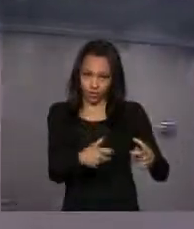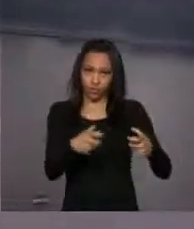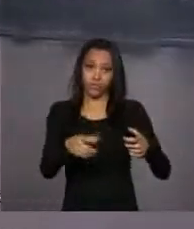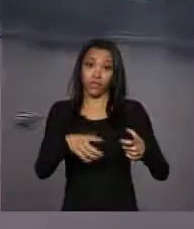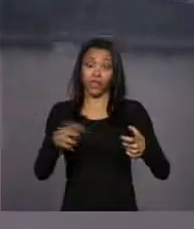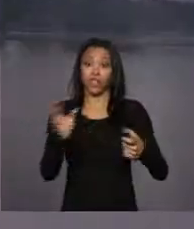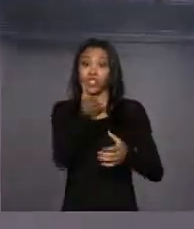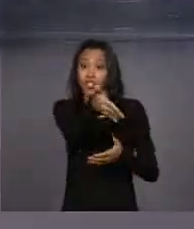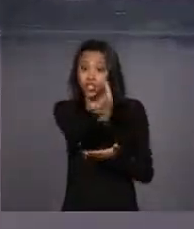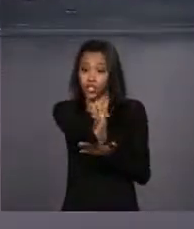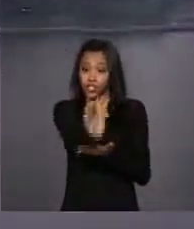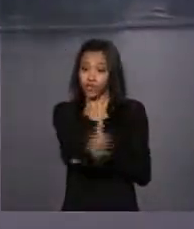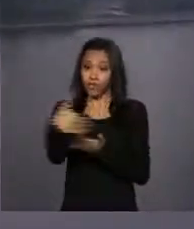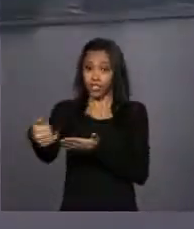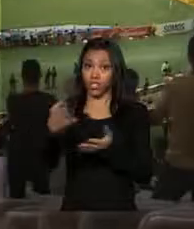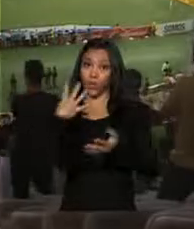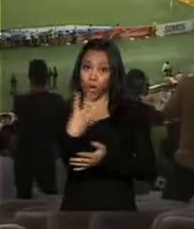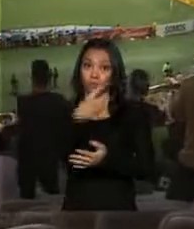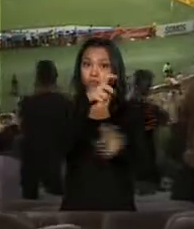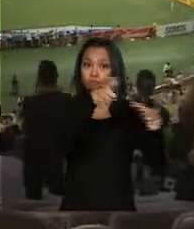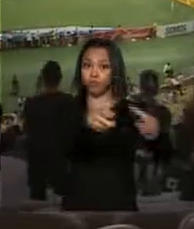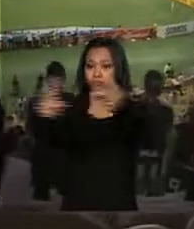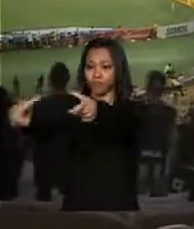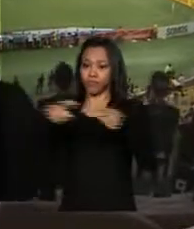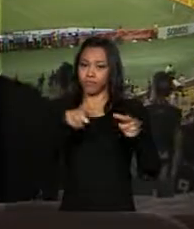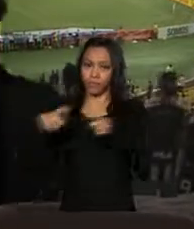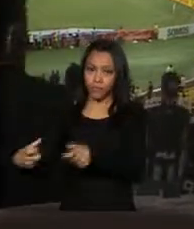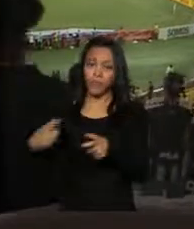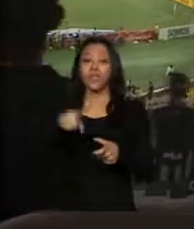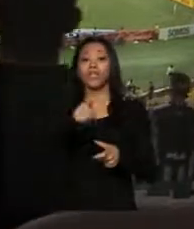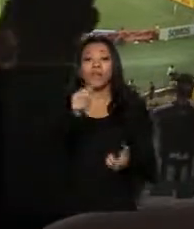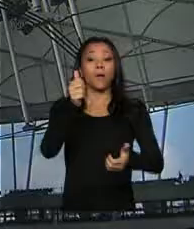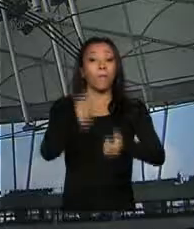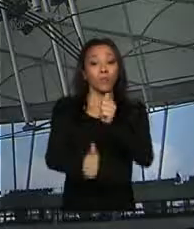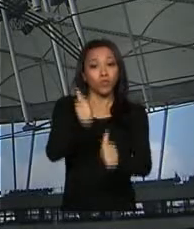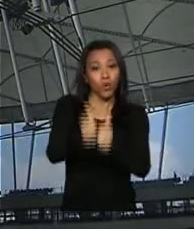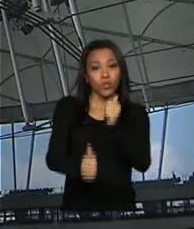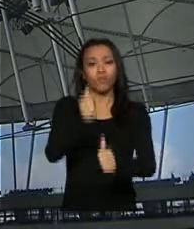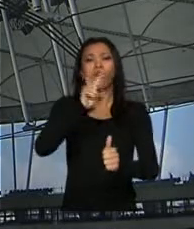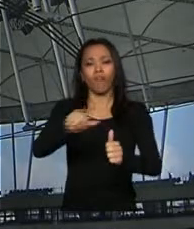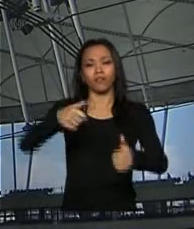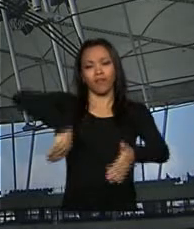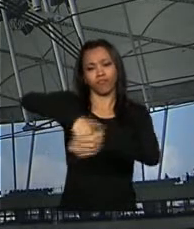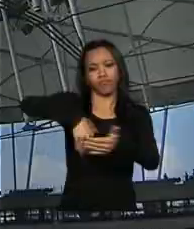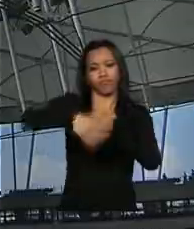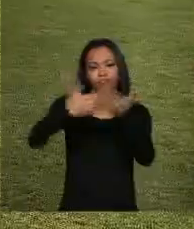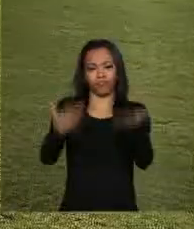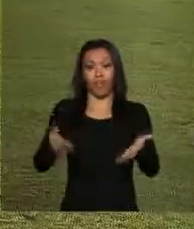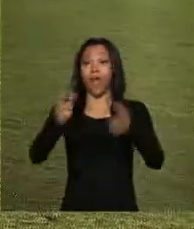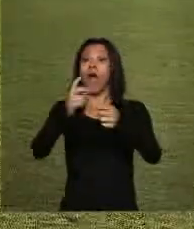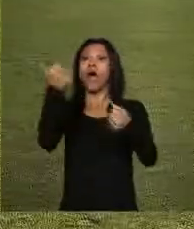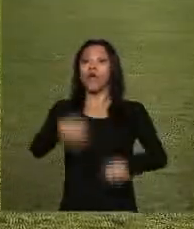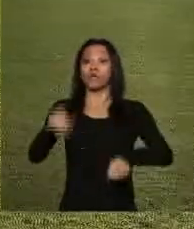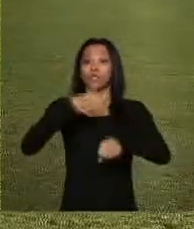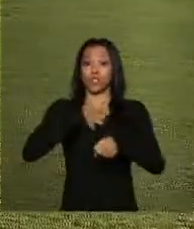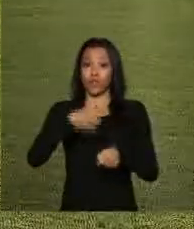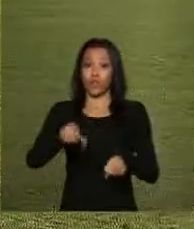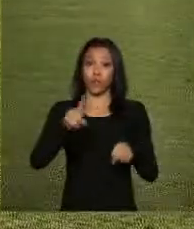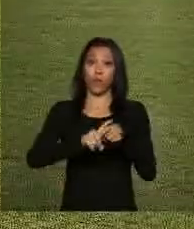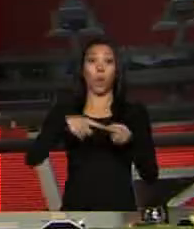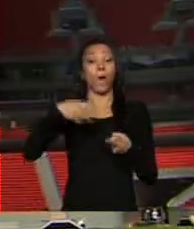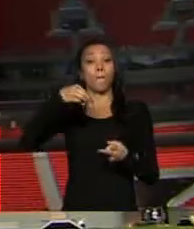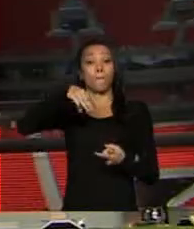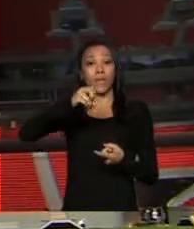em 4 regiões da cidade. Algumas partidas de futebol vão ser disputadas também em Salvador, Manaus,